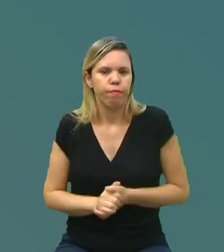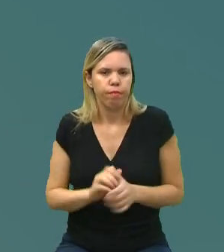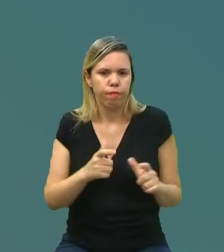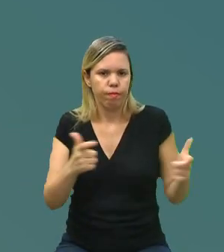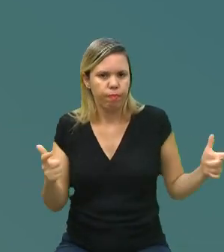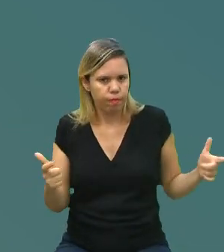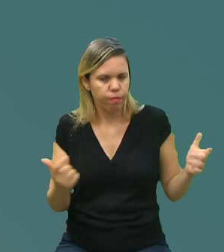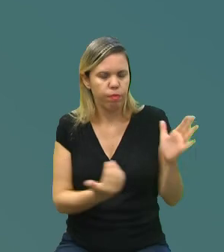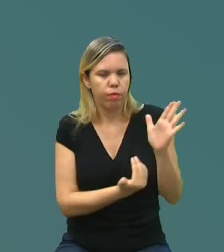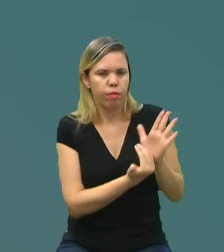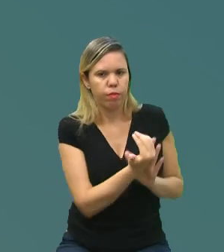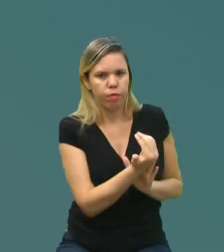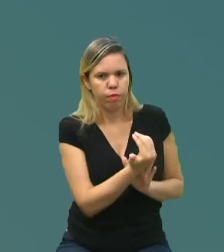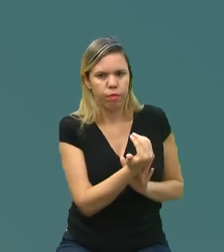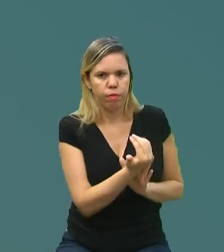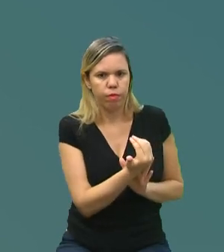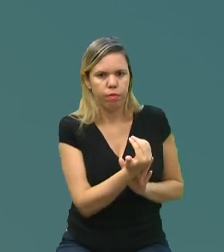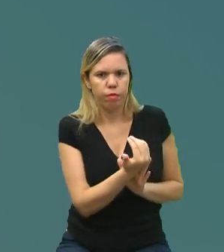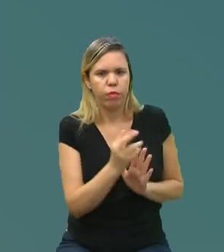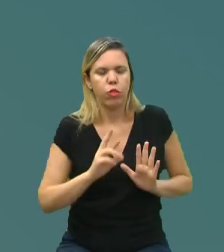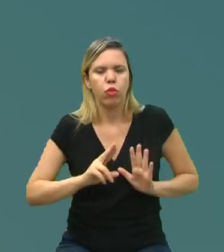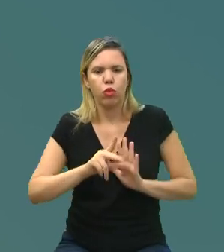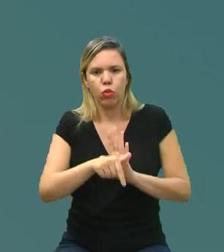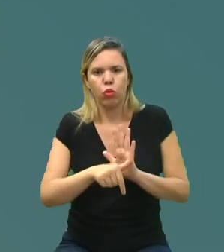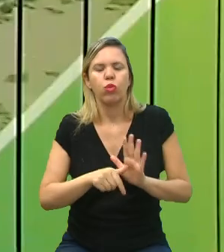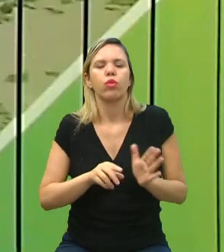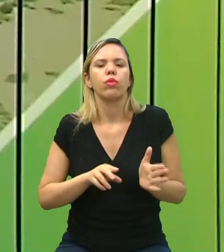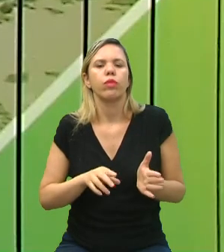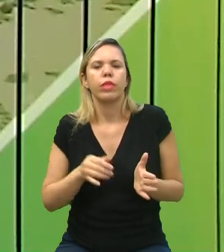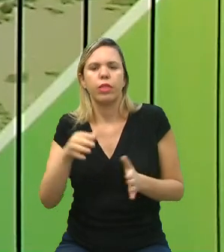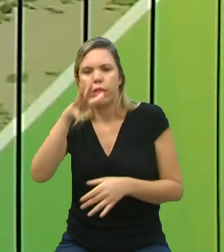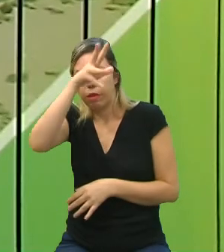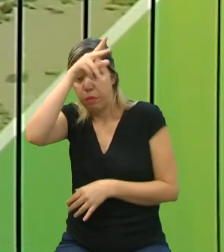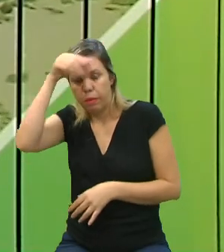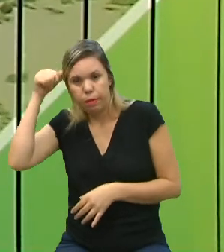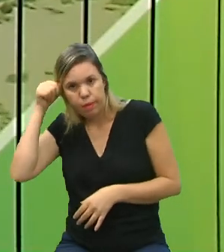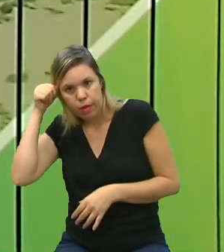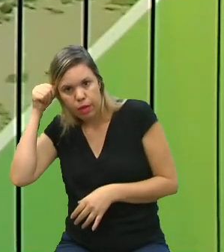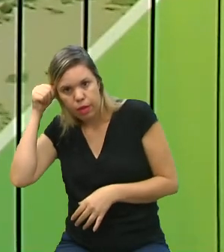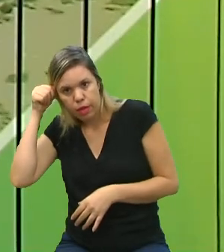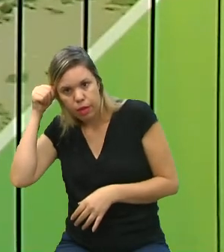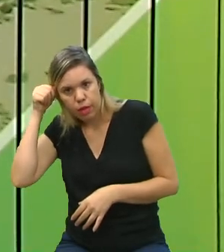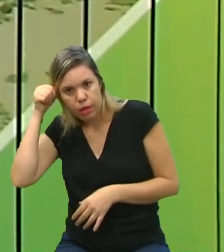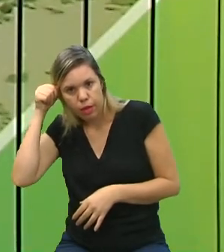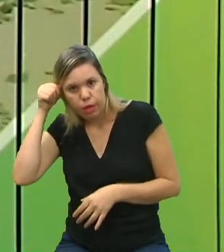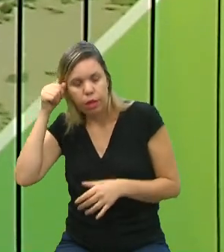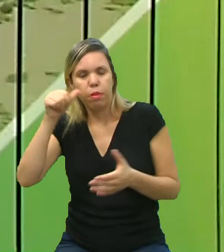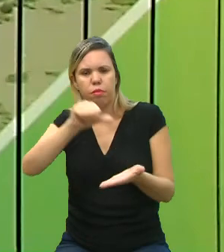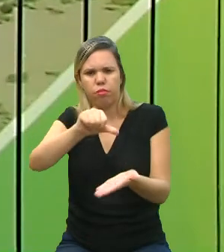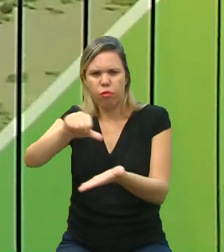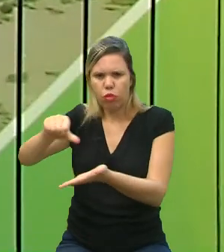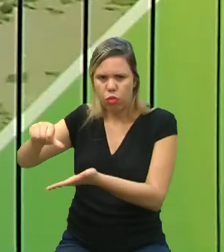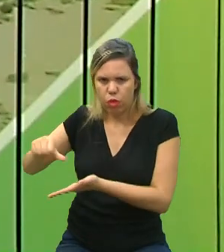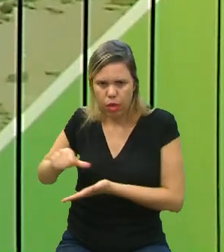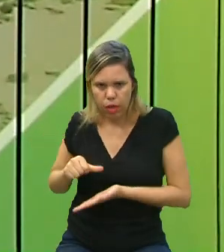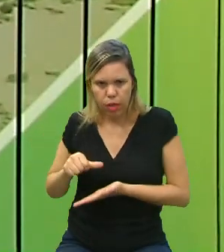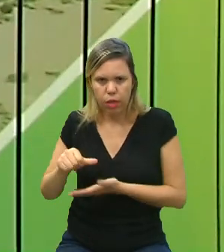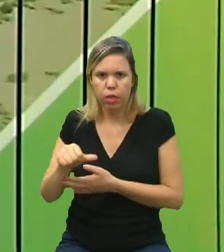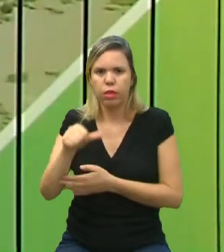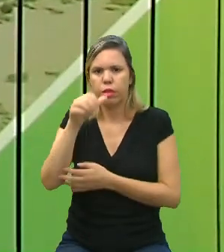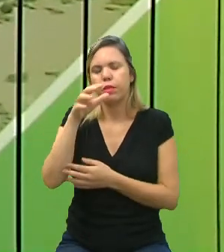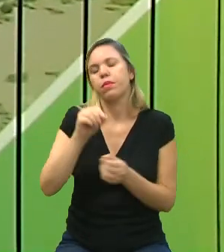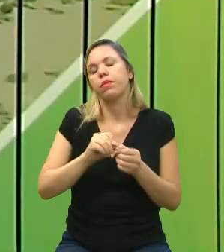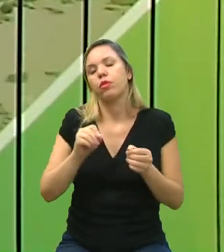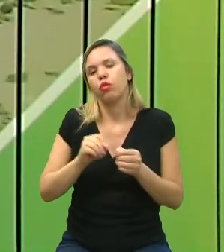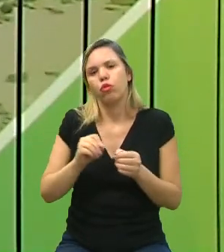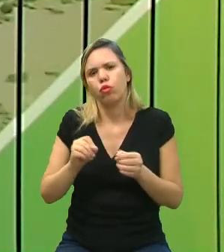a Amazônia, Pampa, o Cerrado, a Caatinga e a Mata Atlântica. E as emissões brasileiras de gases de